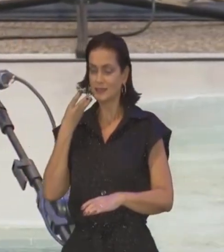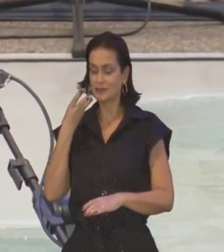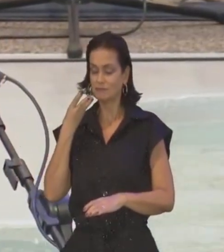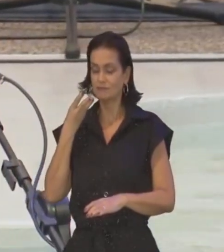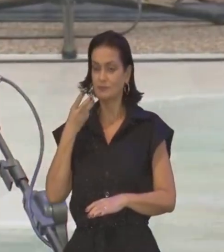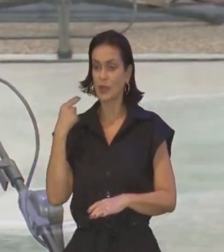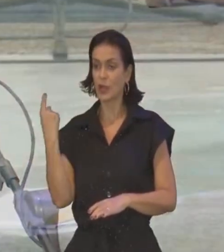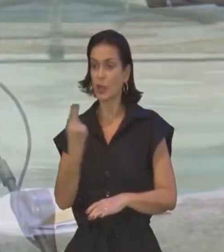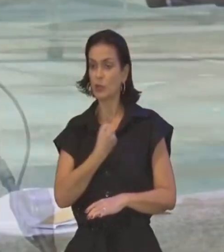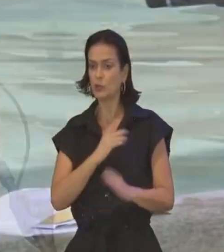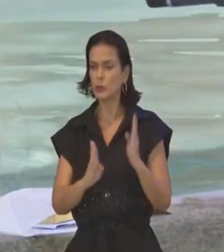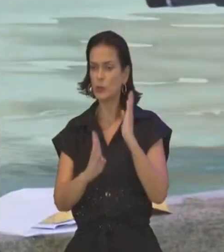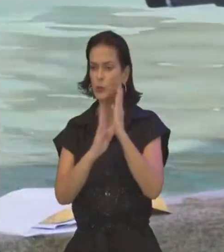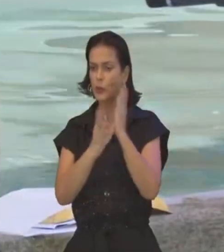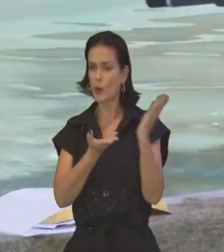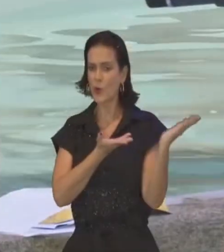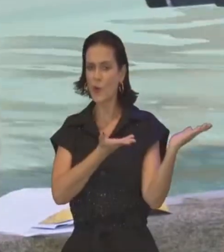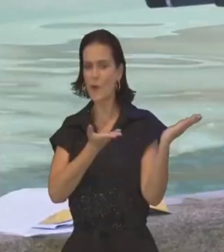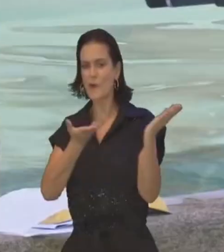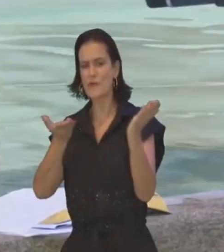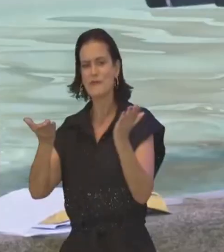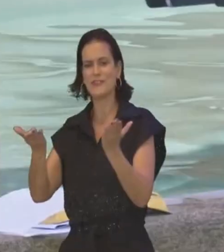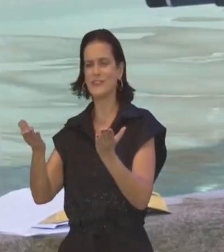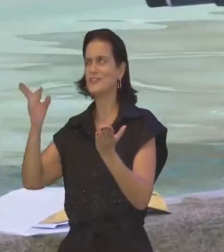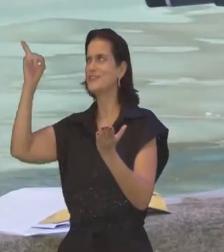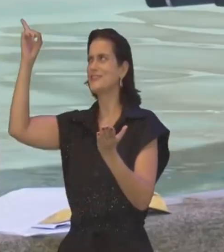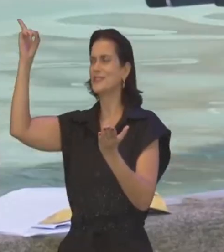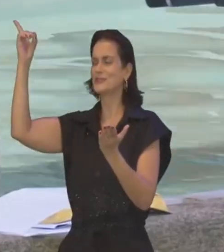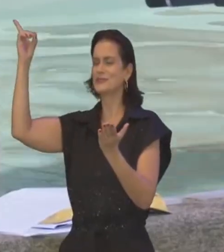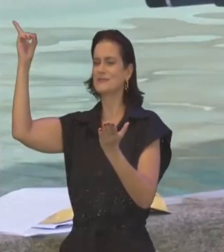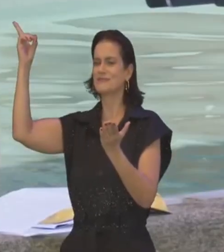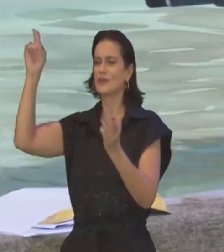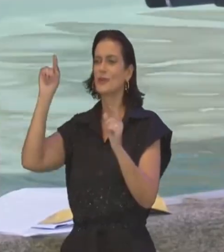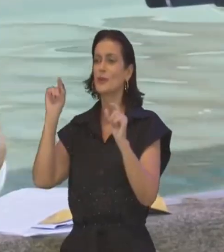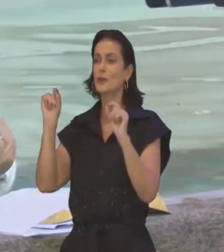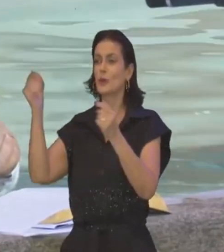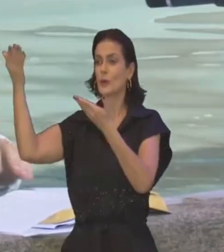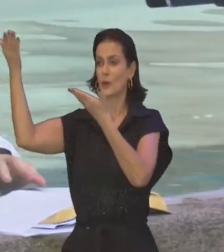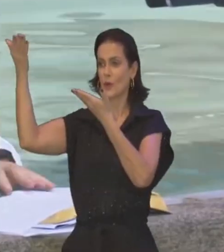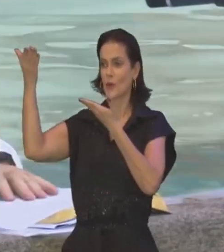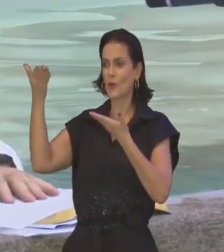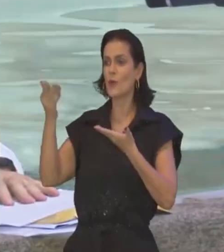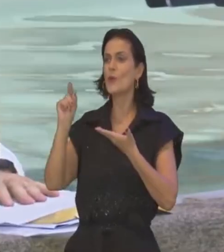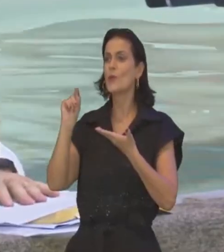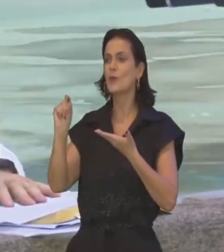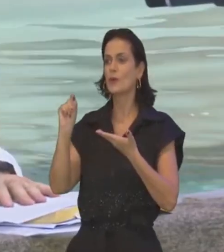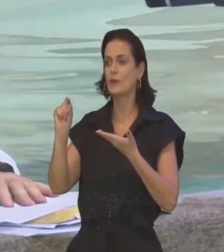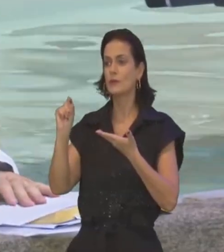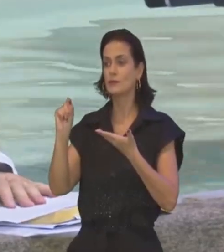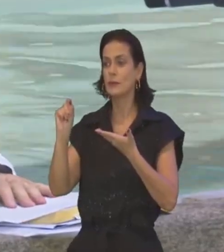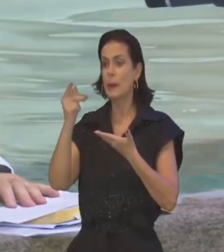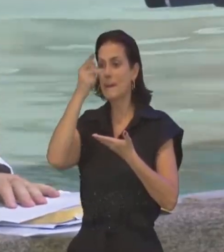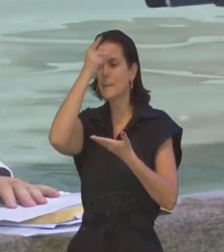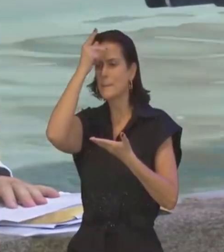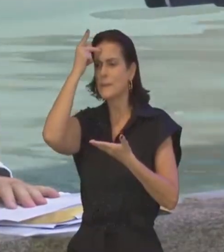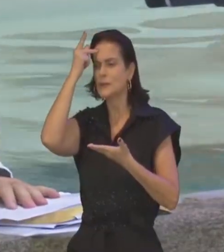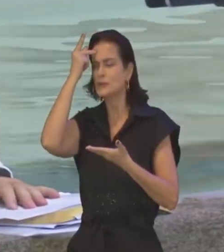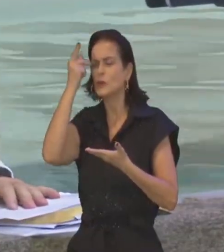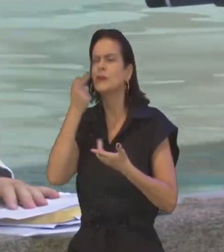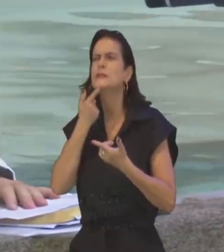onde nós encontramos um convite gracioso da parte de Deus para os famintos de